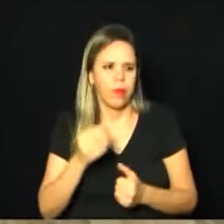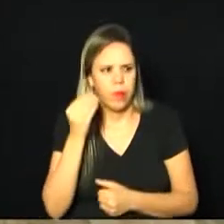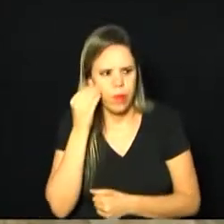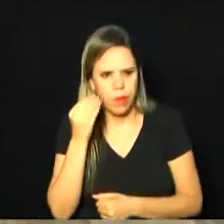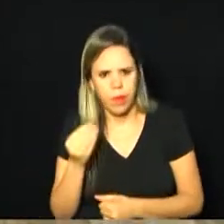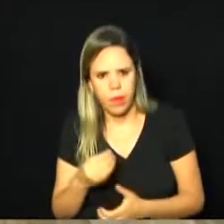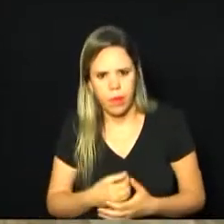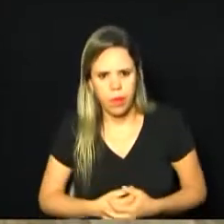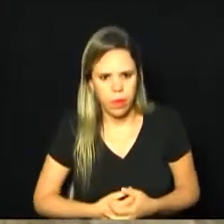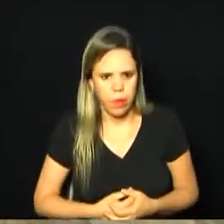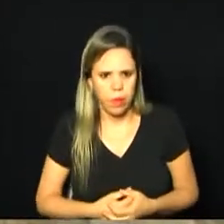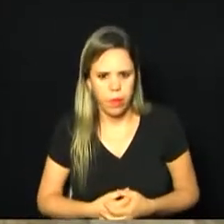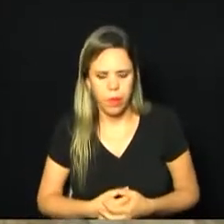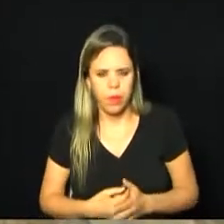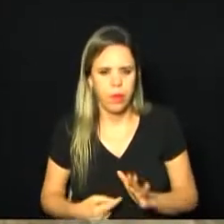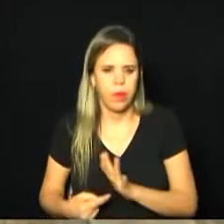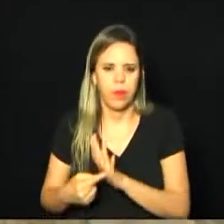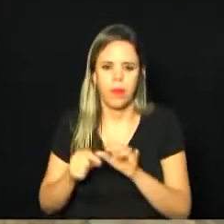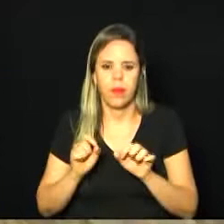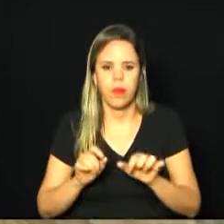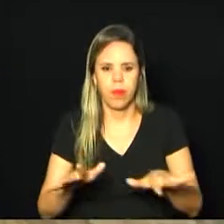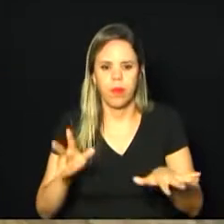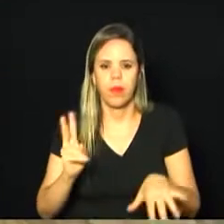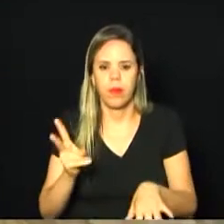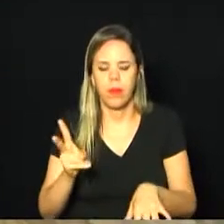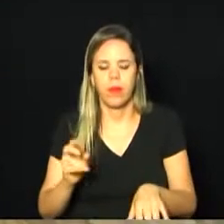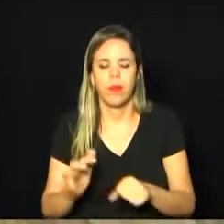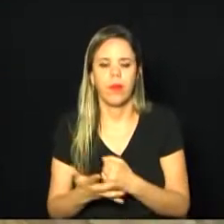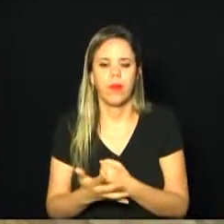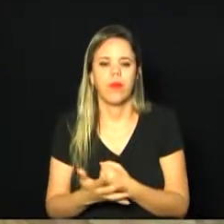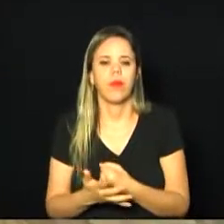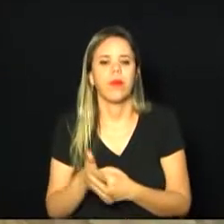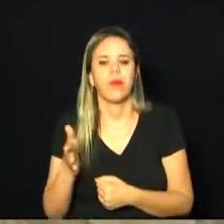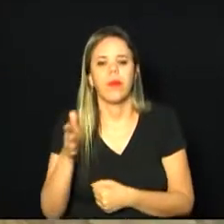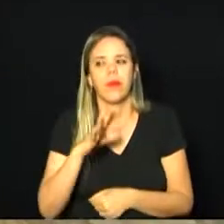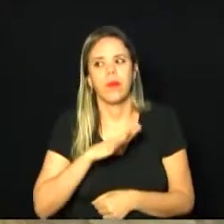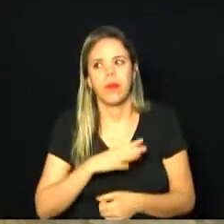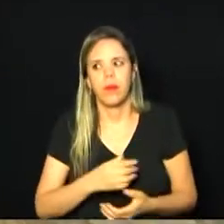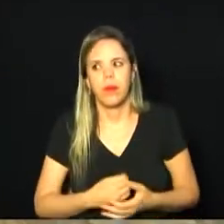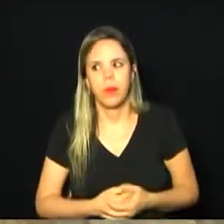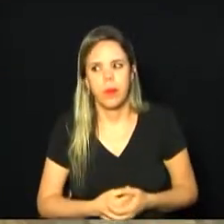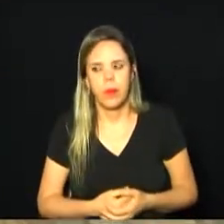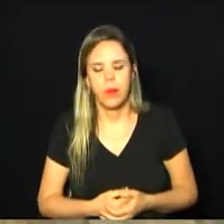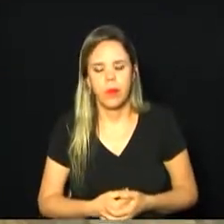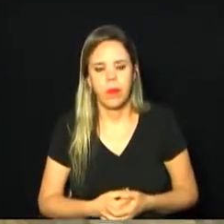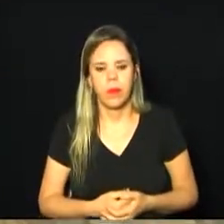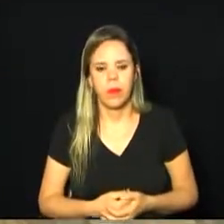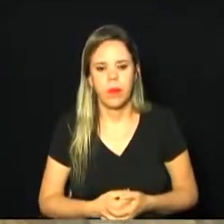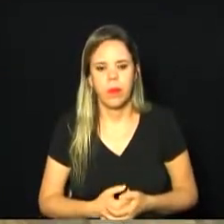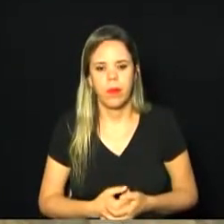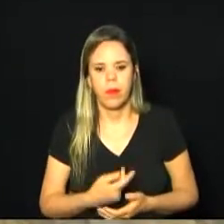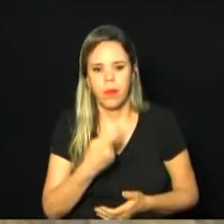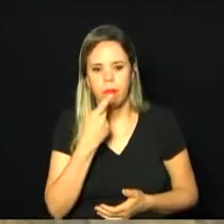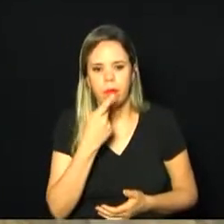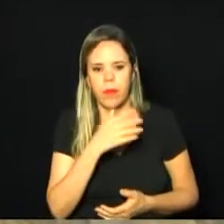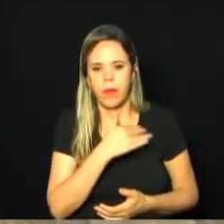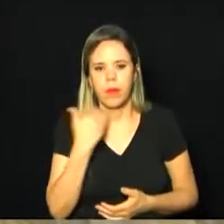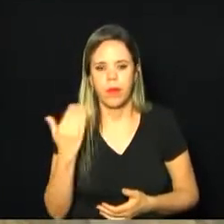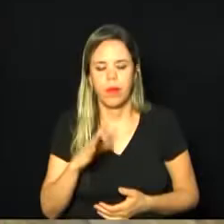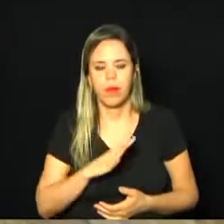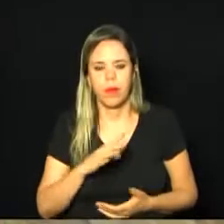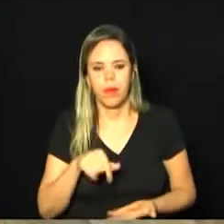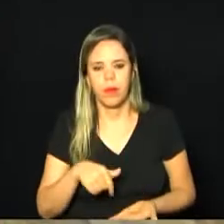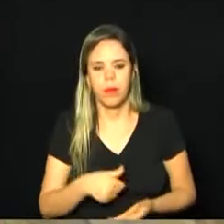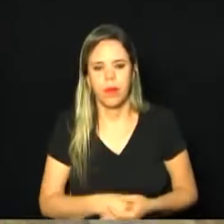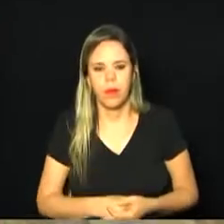para convir de 19 o que mostra que a doença ela continua circulando pela nossa cidade e quando a gente fala nos óbitos aqui na